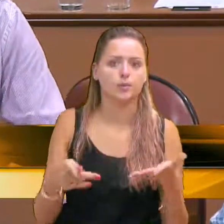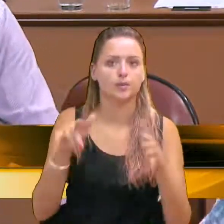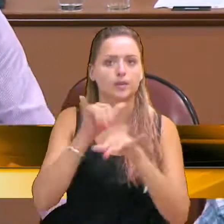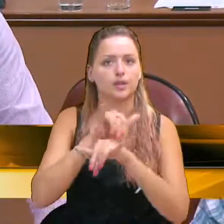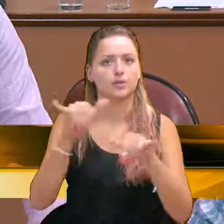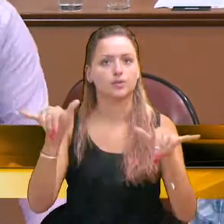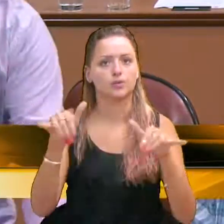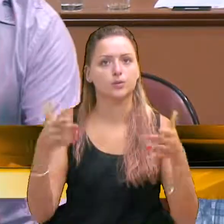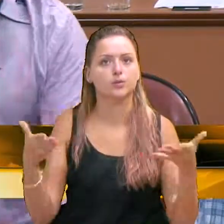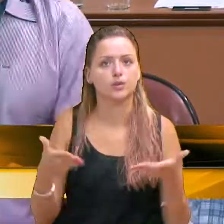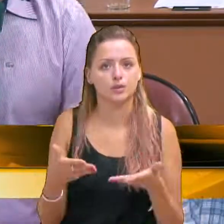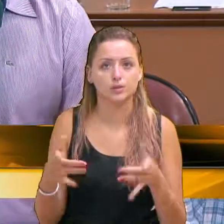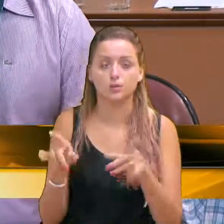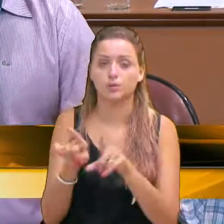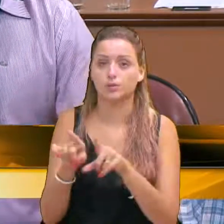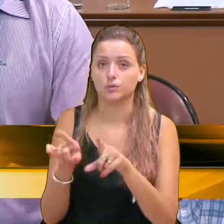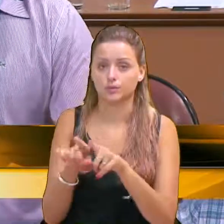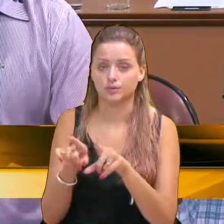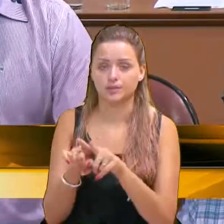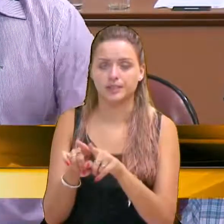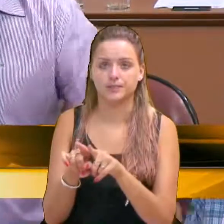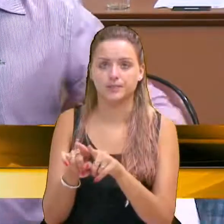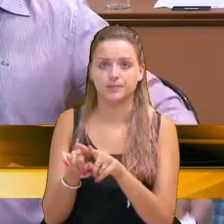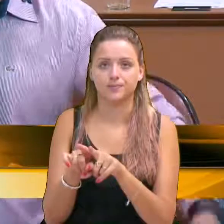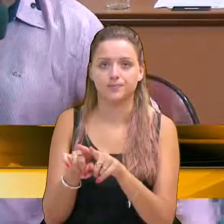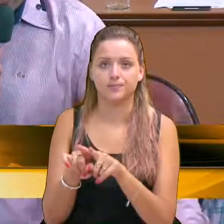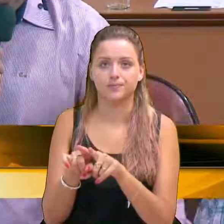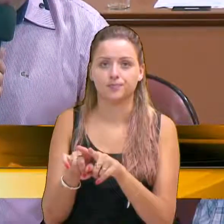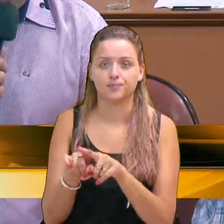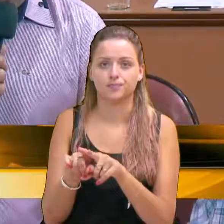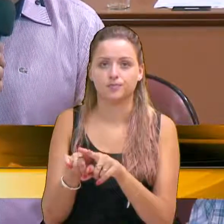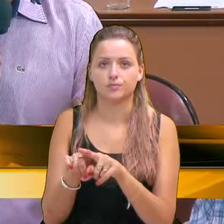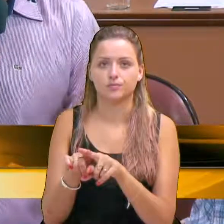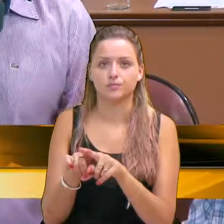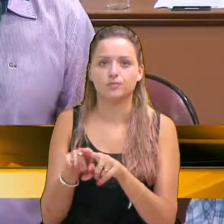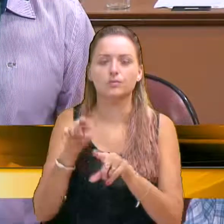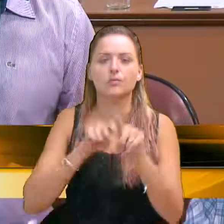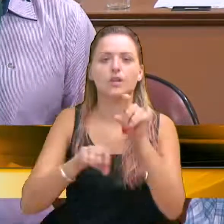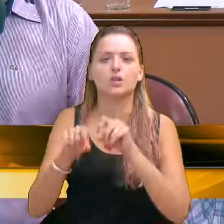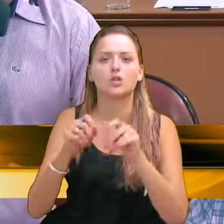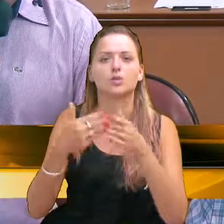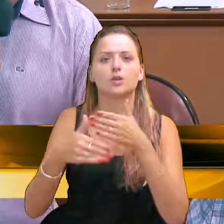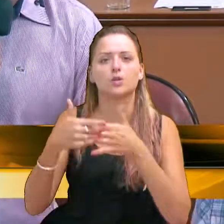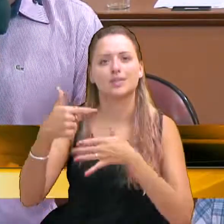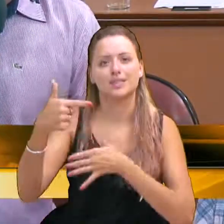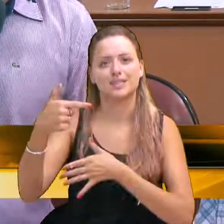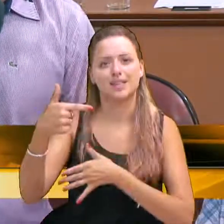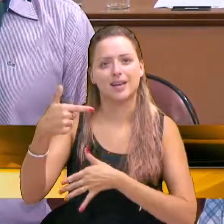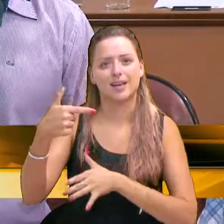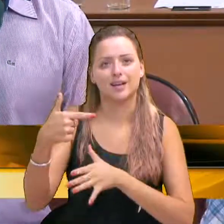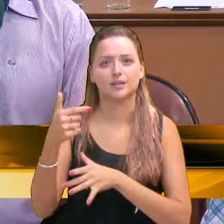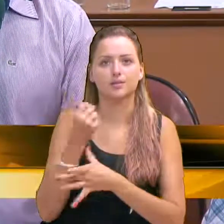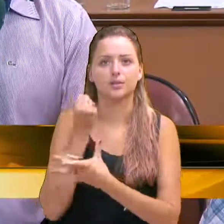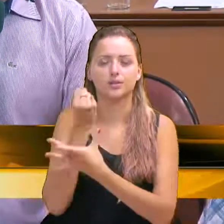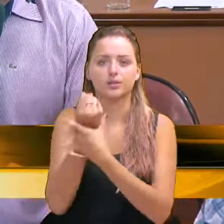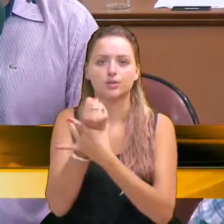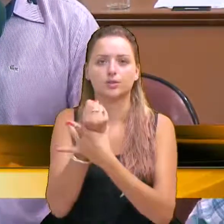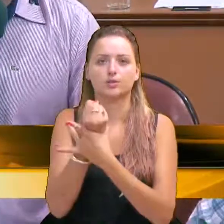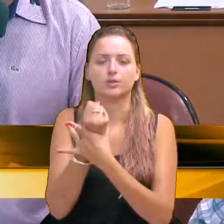divulgando hoje também, aqui em cima do armamento, da segurança, de